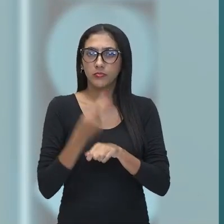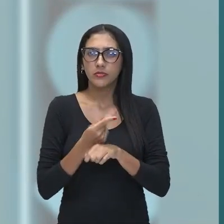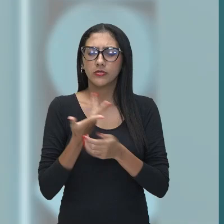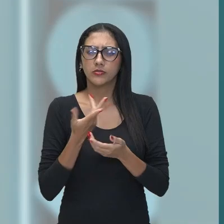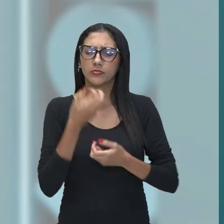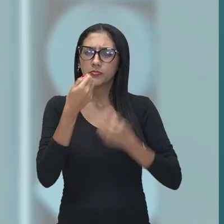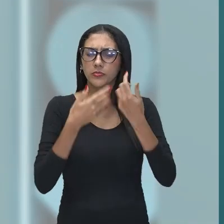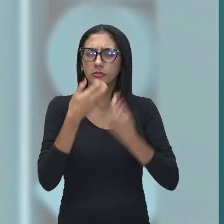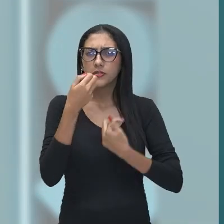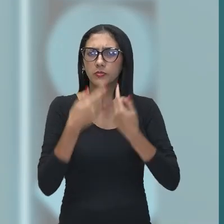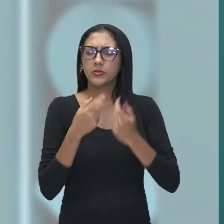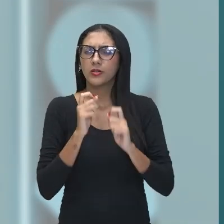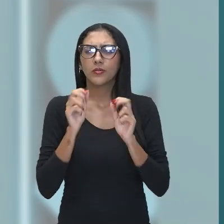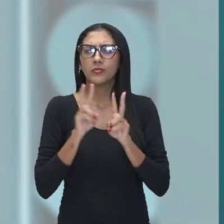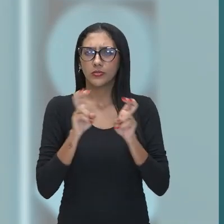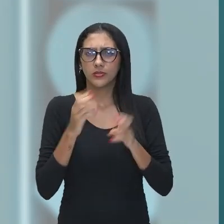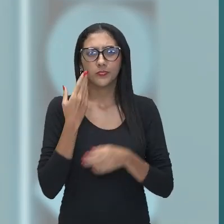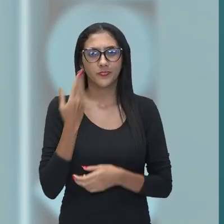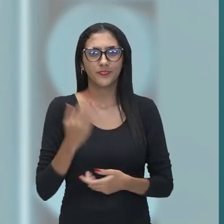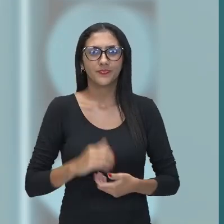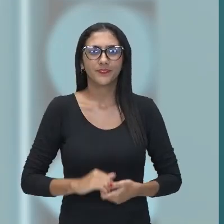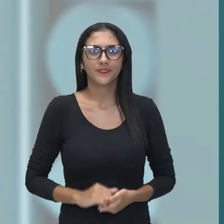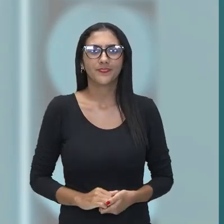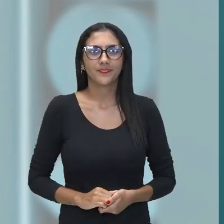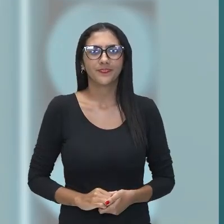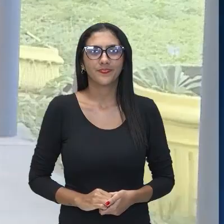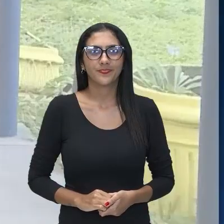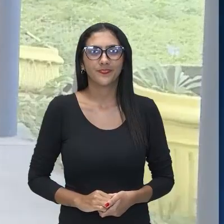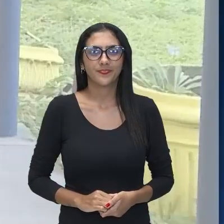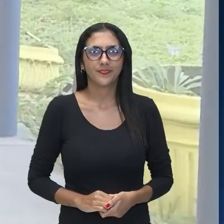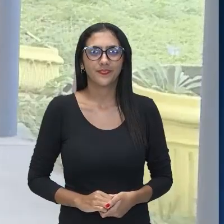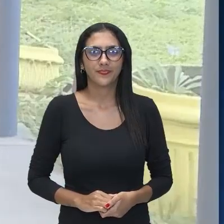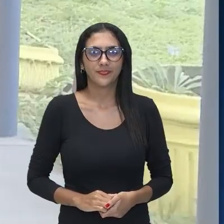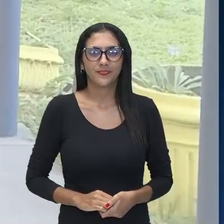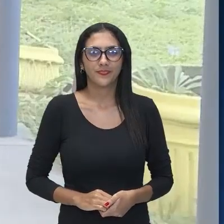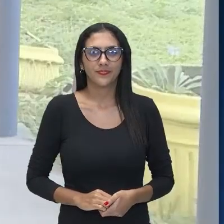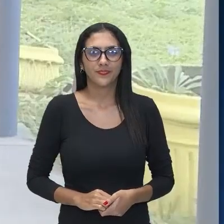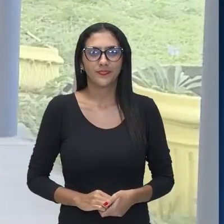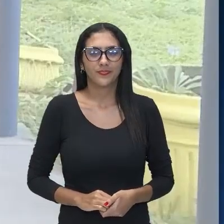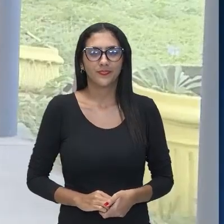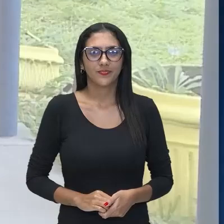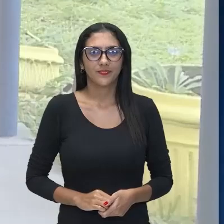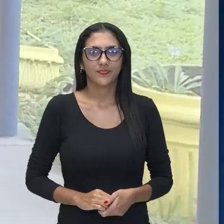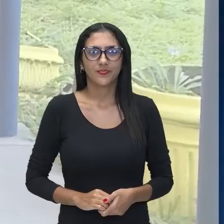vamos discutir um pouco sobre esse texto. Então, ao vídeo.